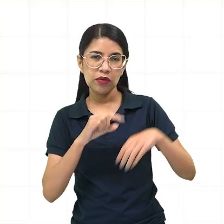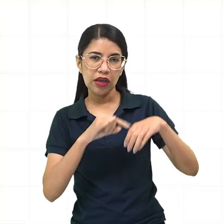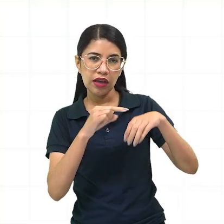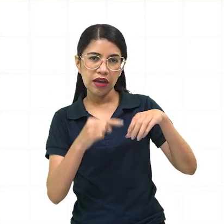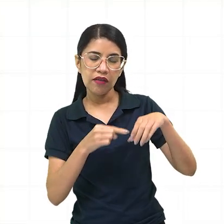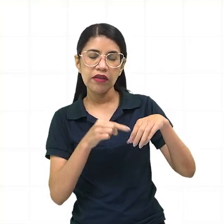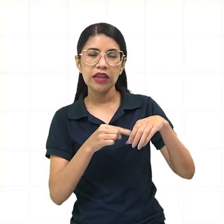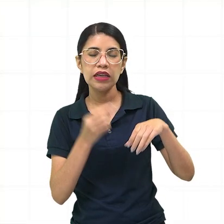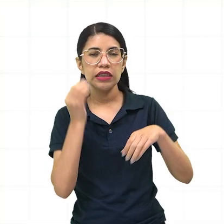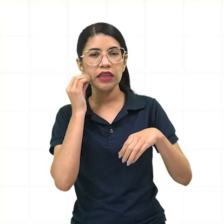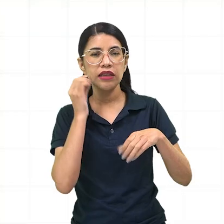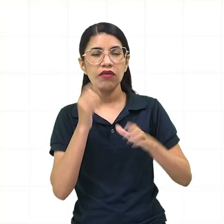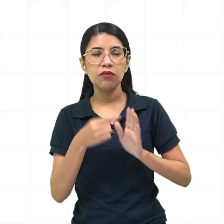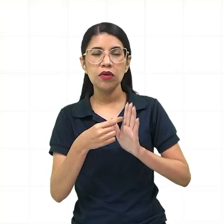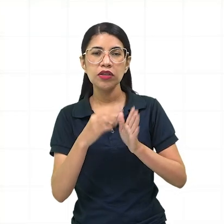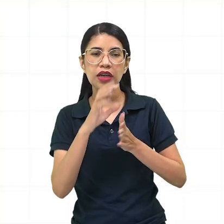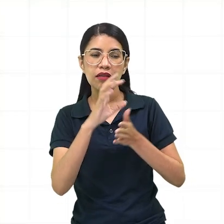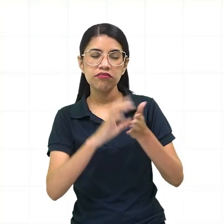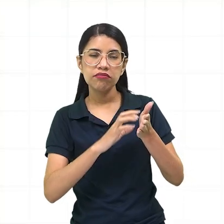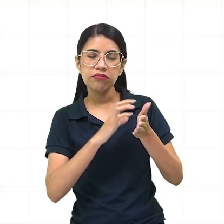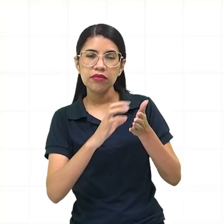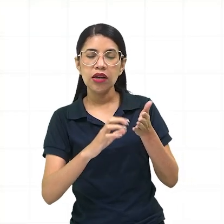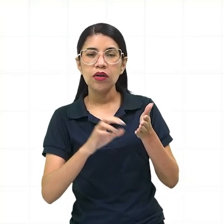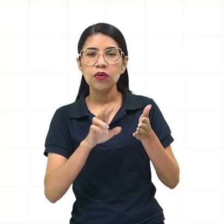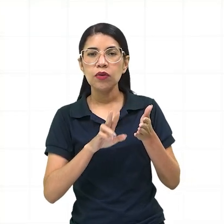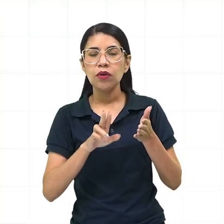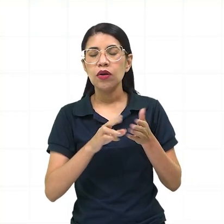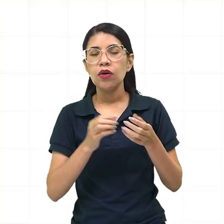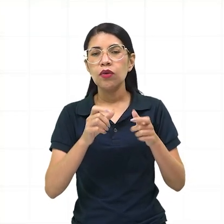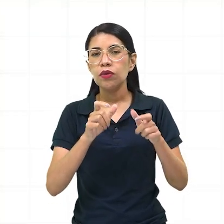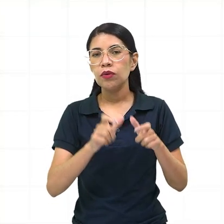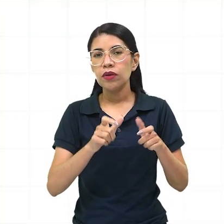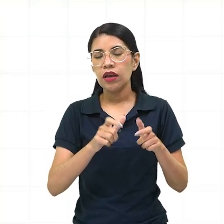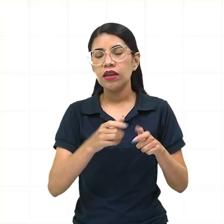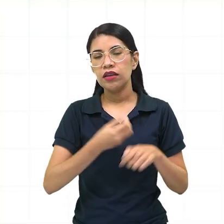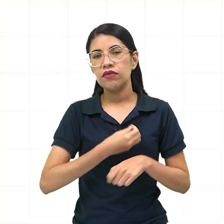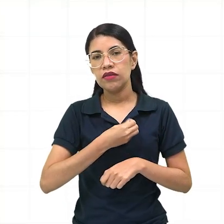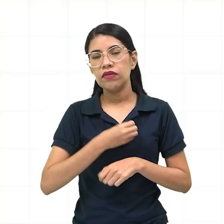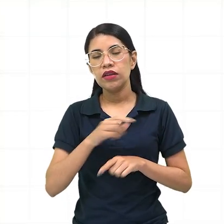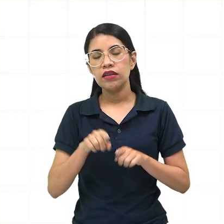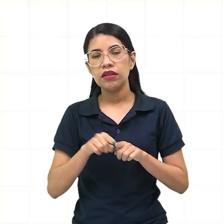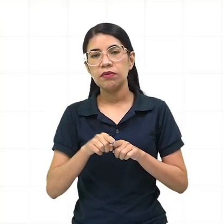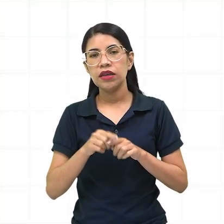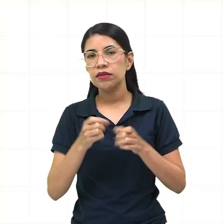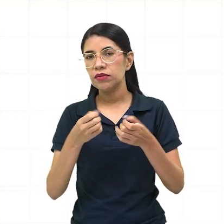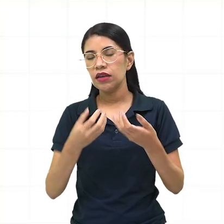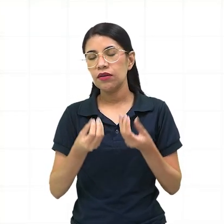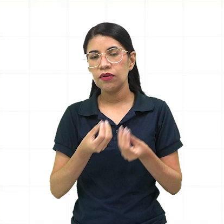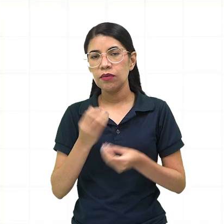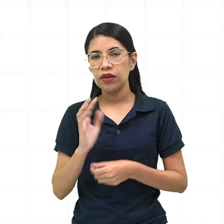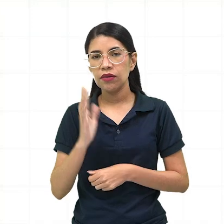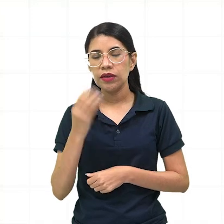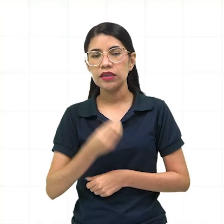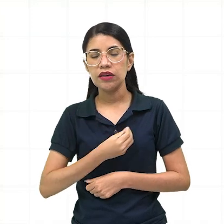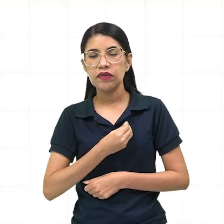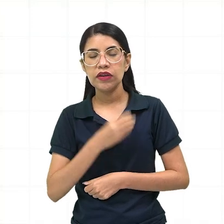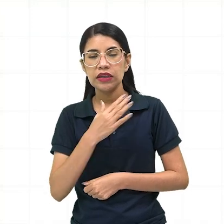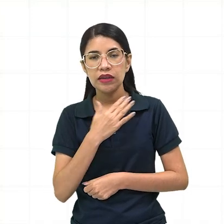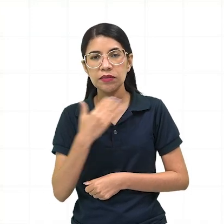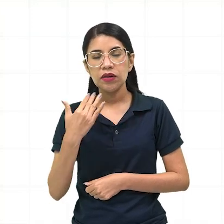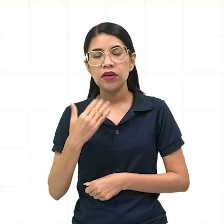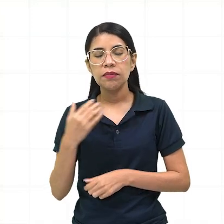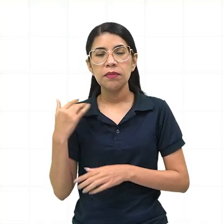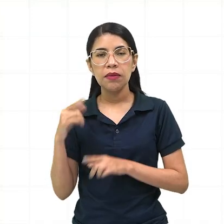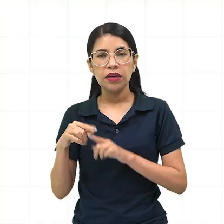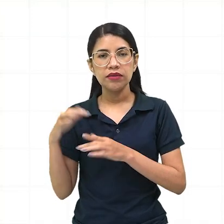relação de onde ele vinha e para onde que ele ia, né? Sobre vida e morte, né? No decorrer do tempo, nós vamos ver